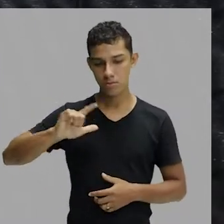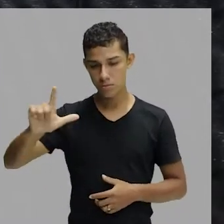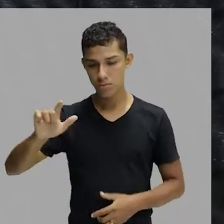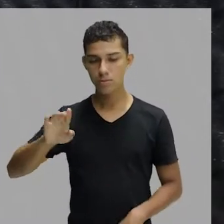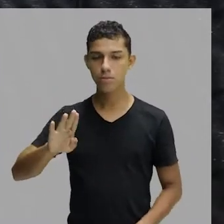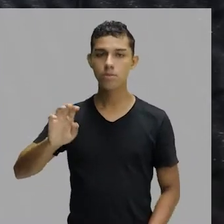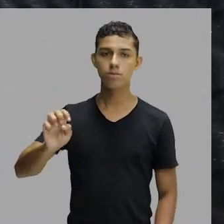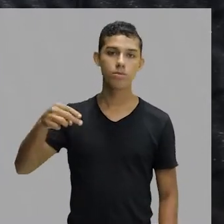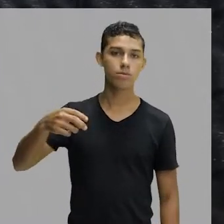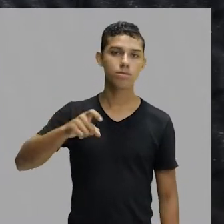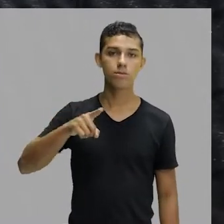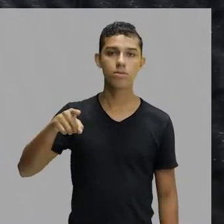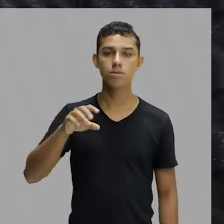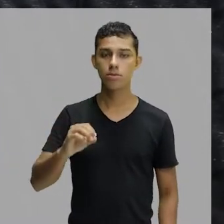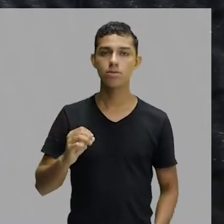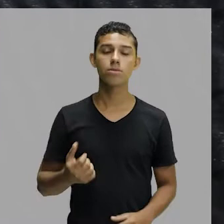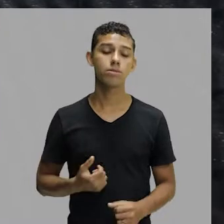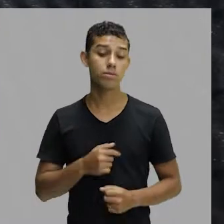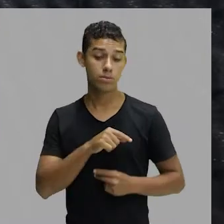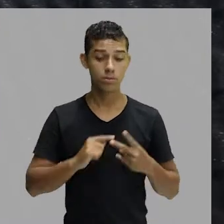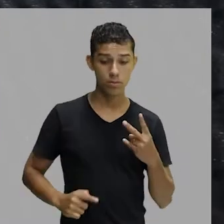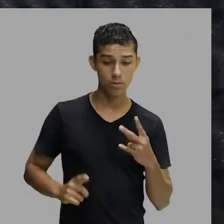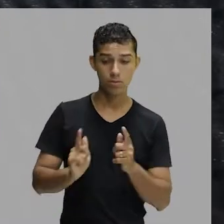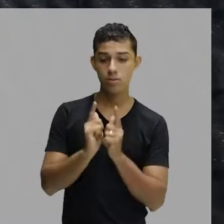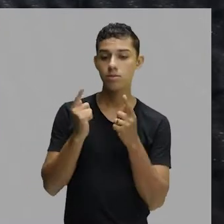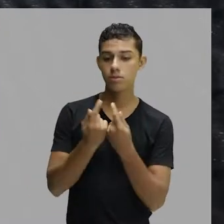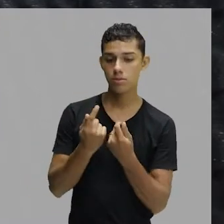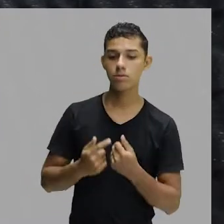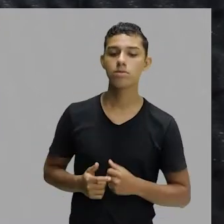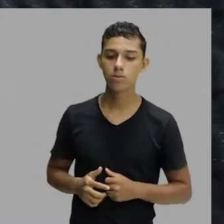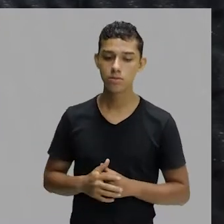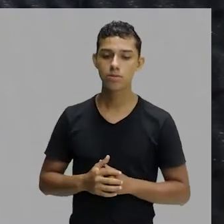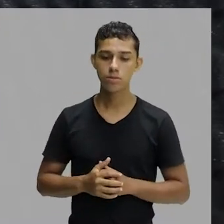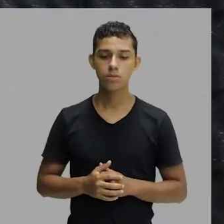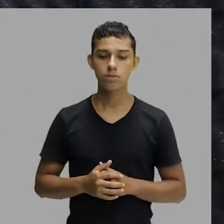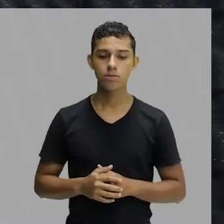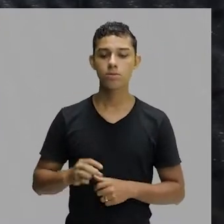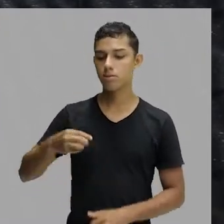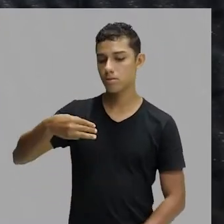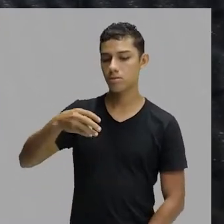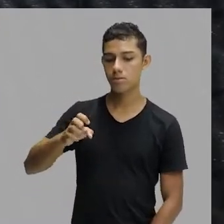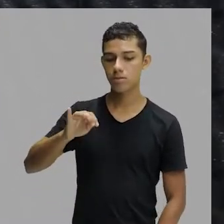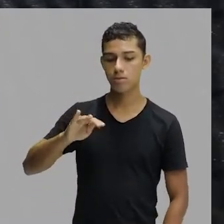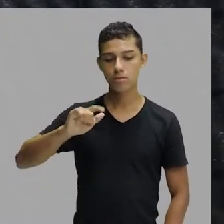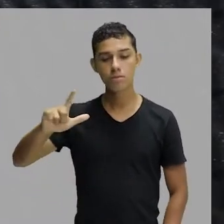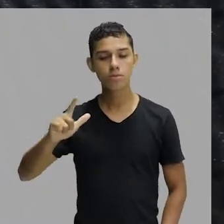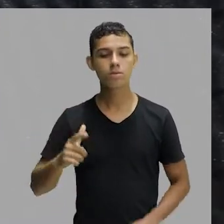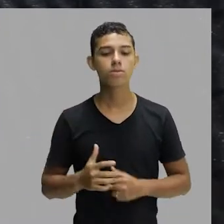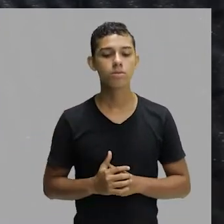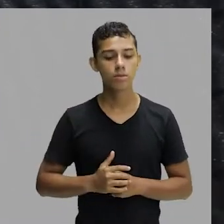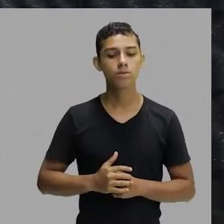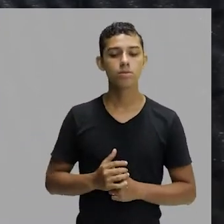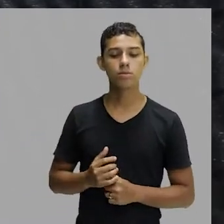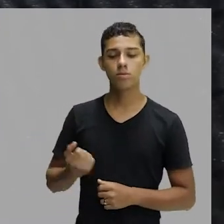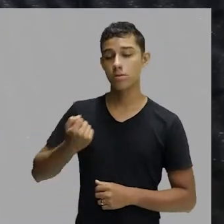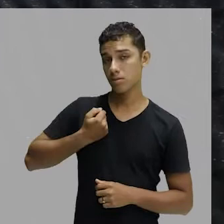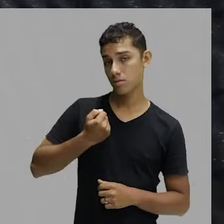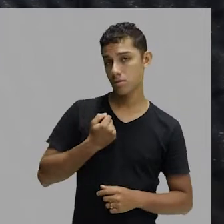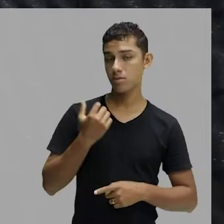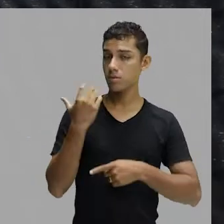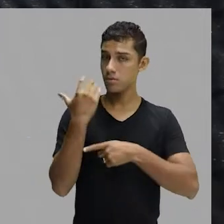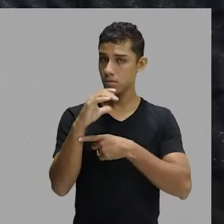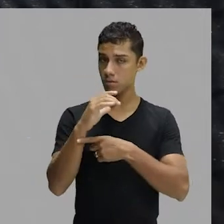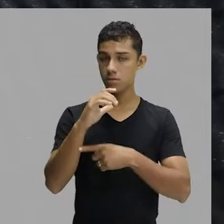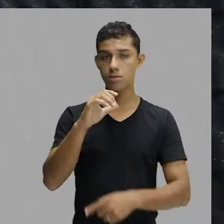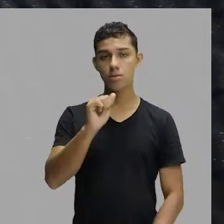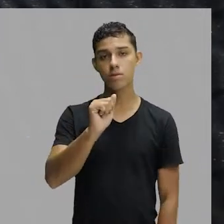próximo exemplo, eu tenho 2 grupos metil. Tudo bem. Carbono 1, carbono que tem